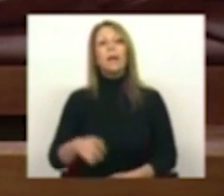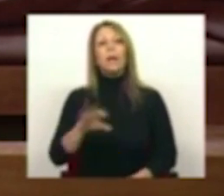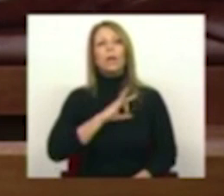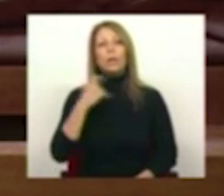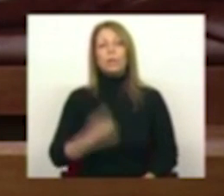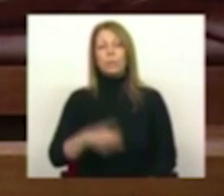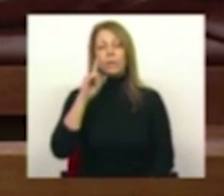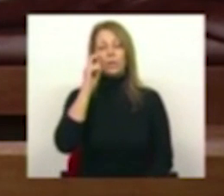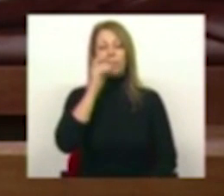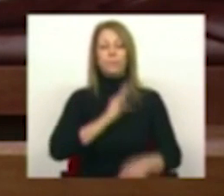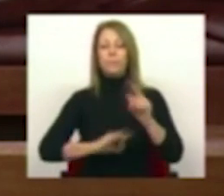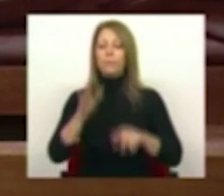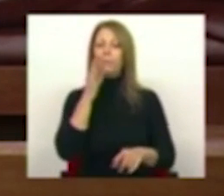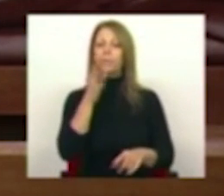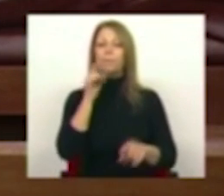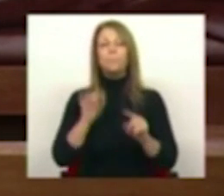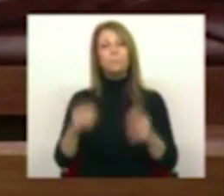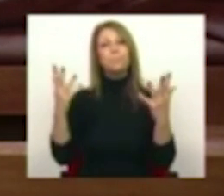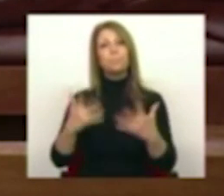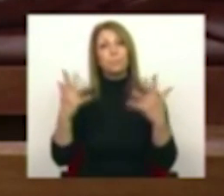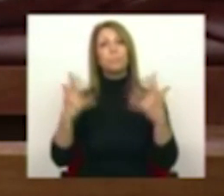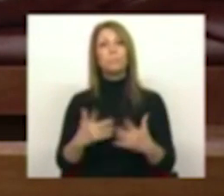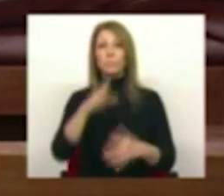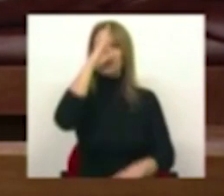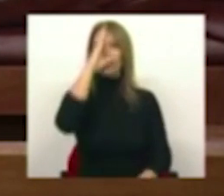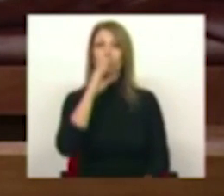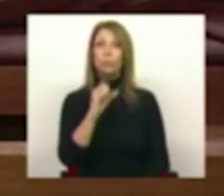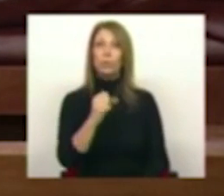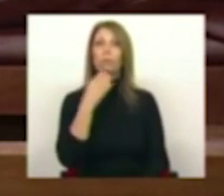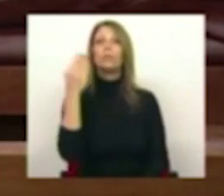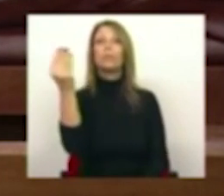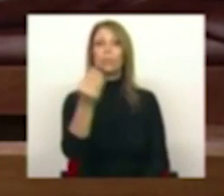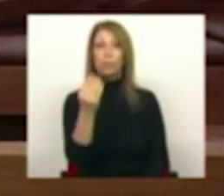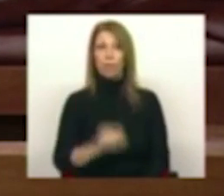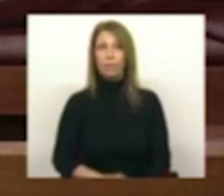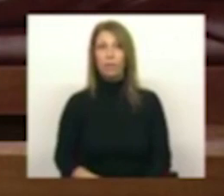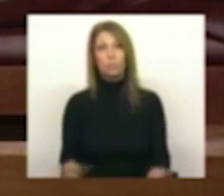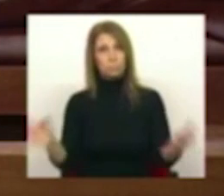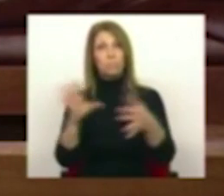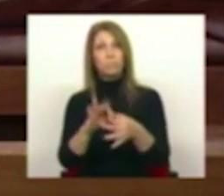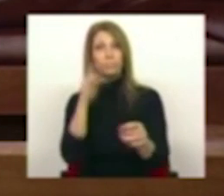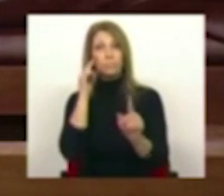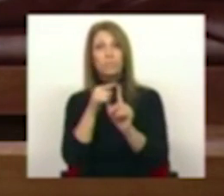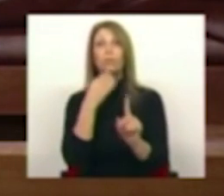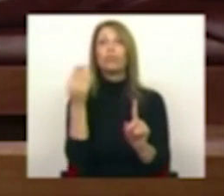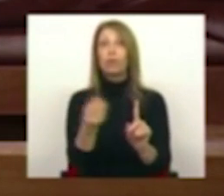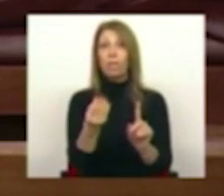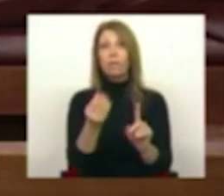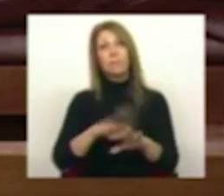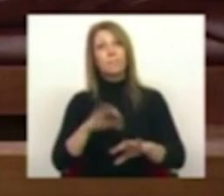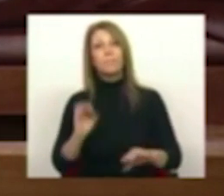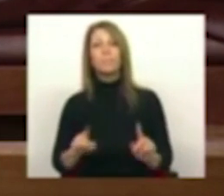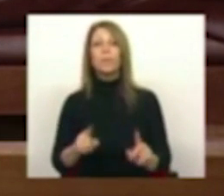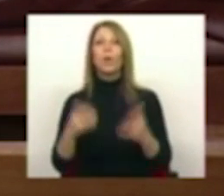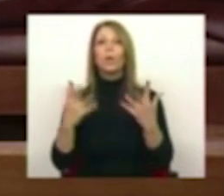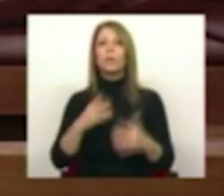senhores deputados, este é um orçamento de Estado dos jovens, para os jovens, e por isso um